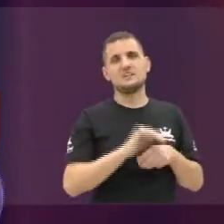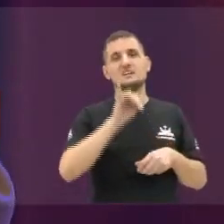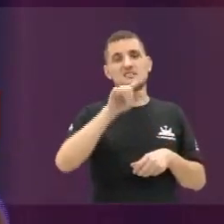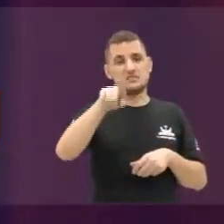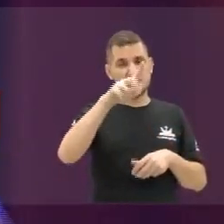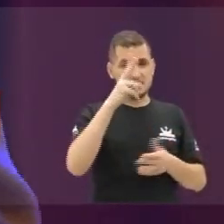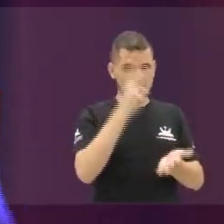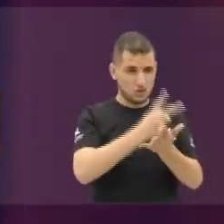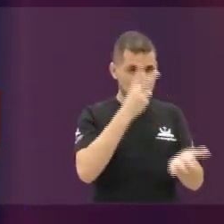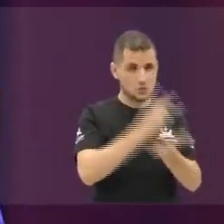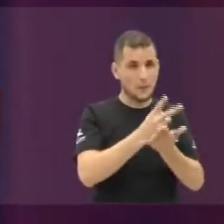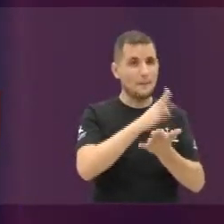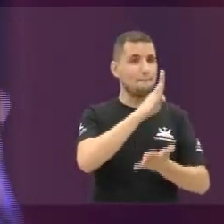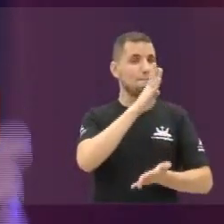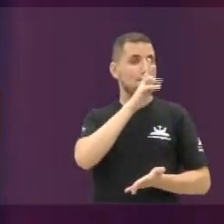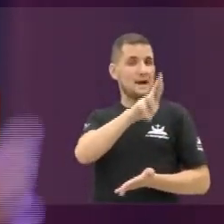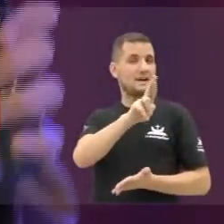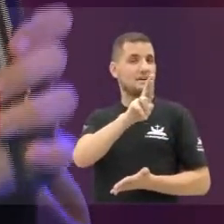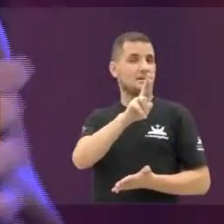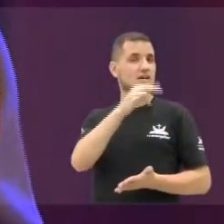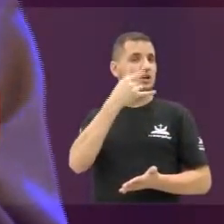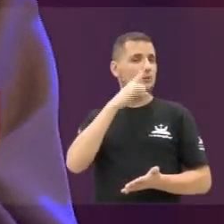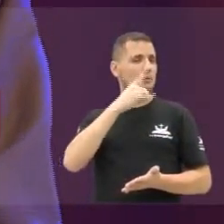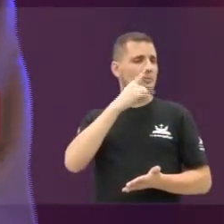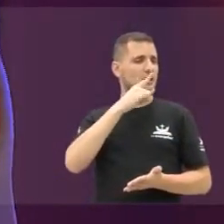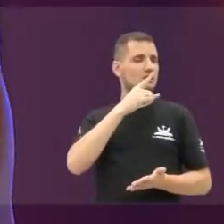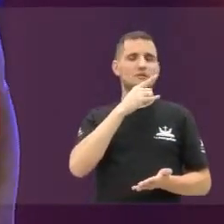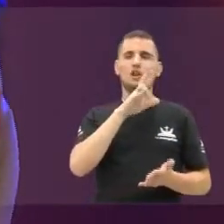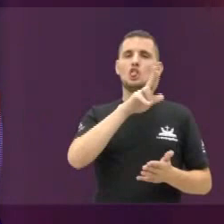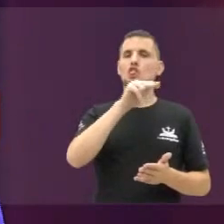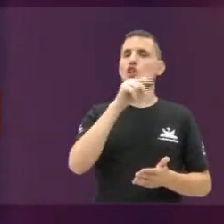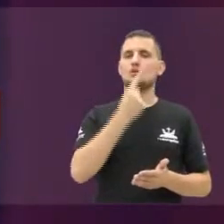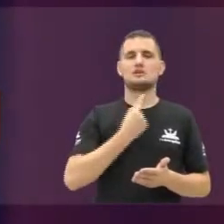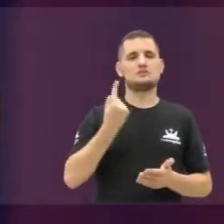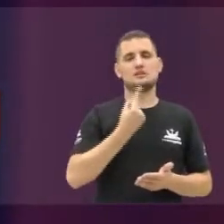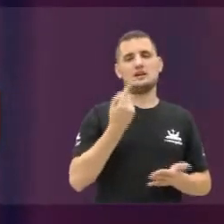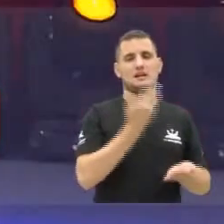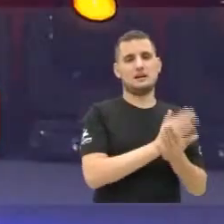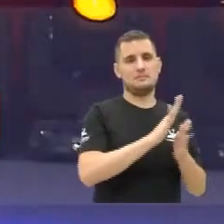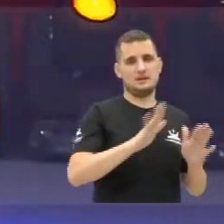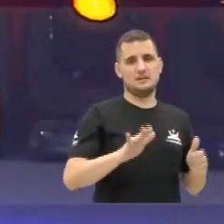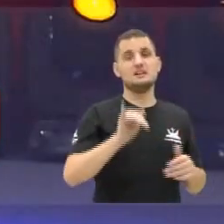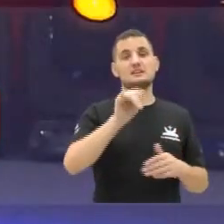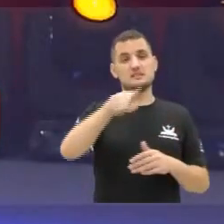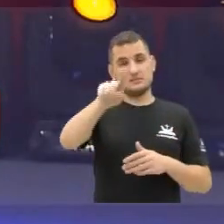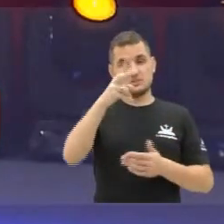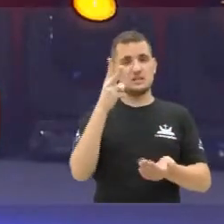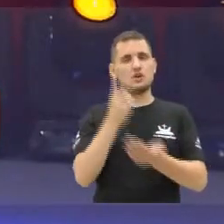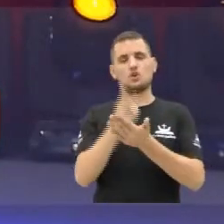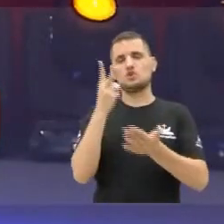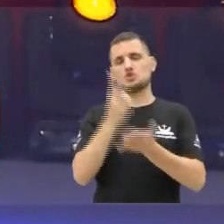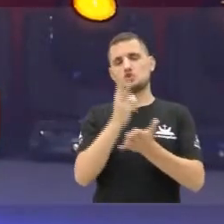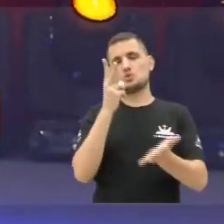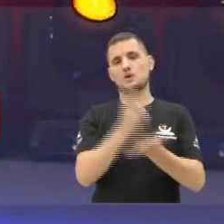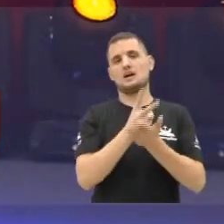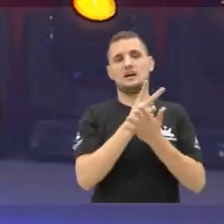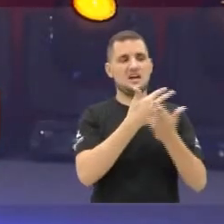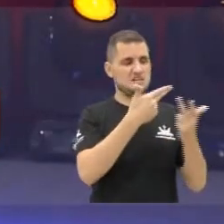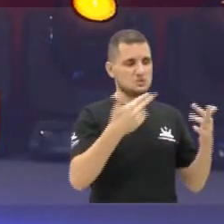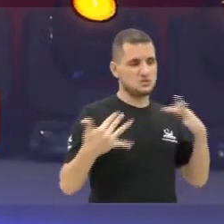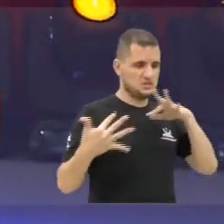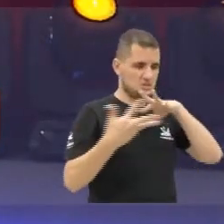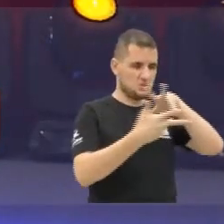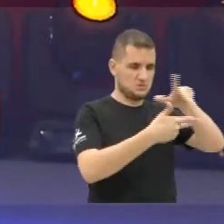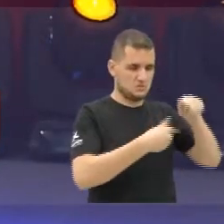Nunca você vai, nunca, nunca, nunca essa solidão vai sair da tua alma, se você continuar preenchendo o teu coração, a